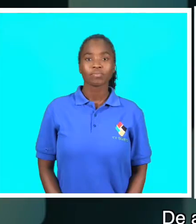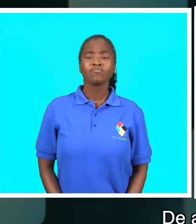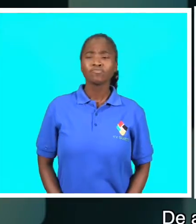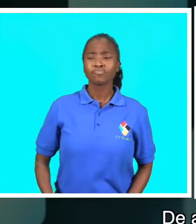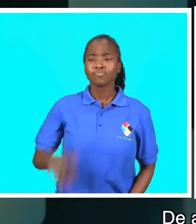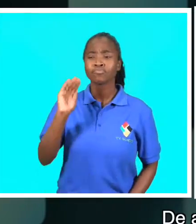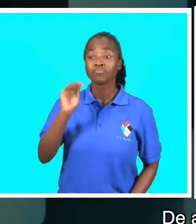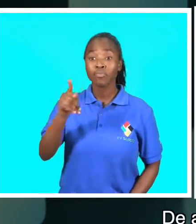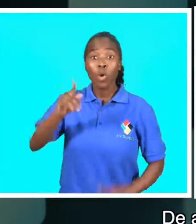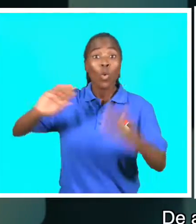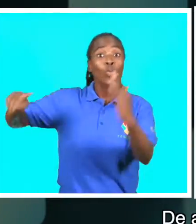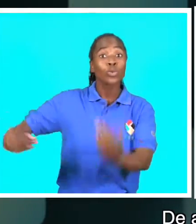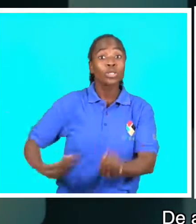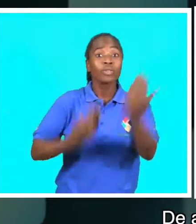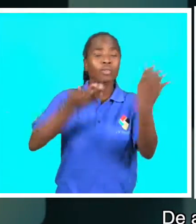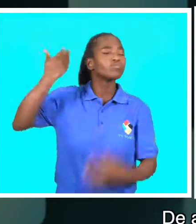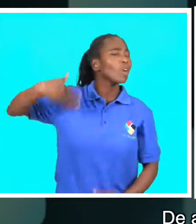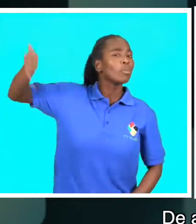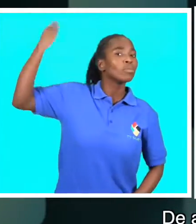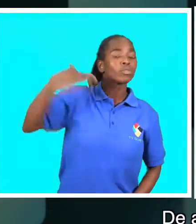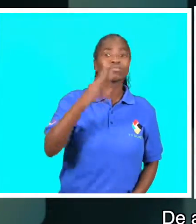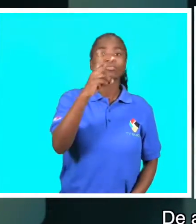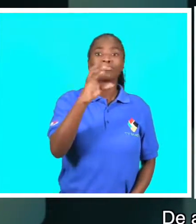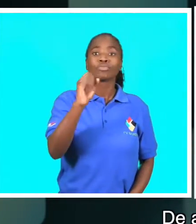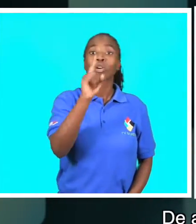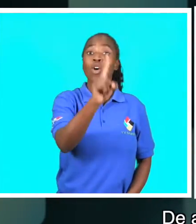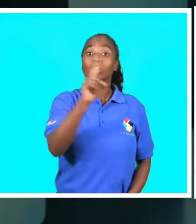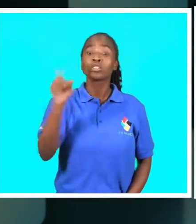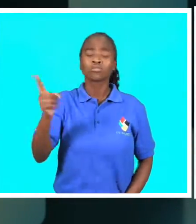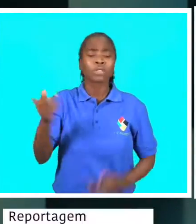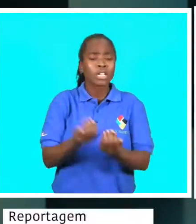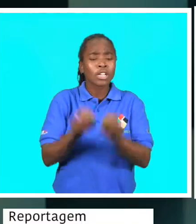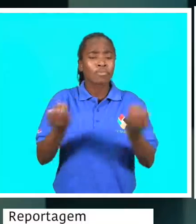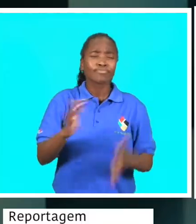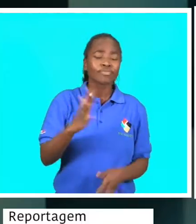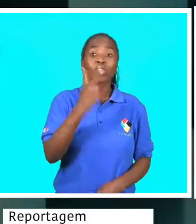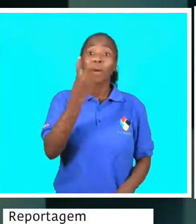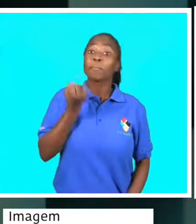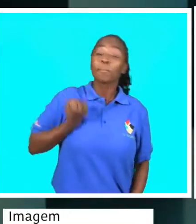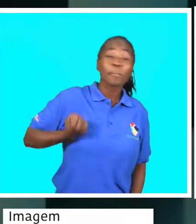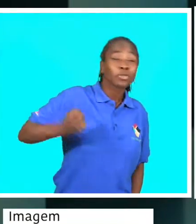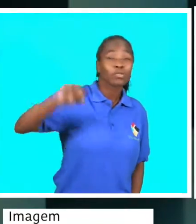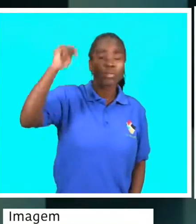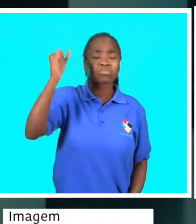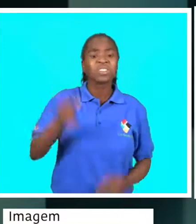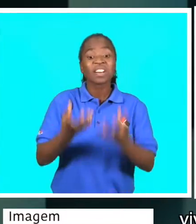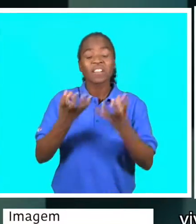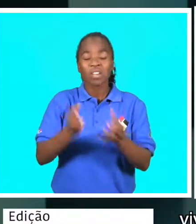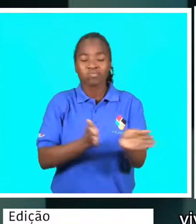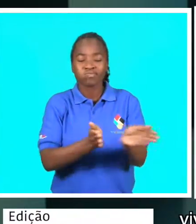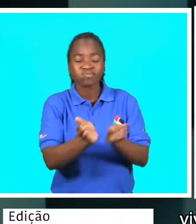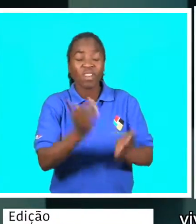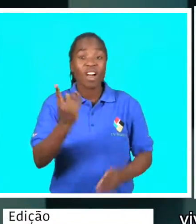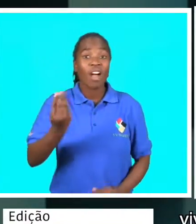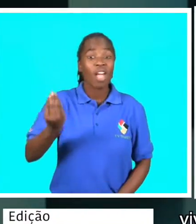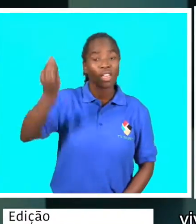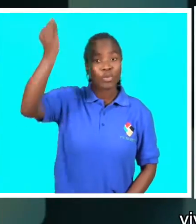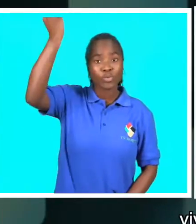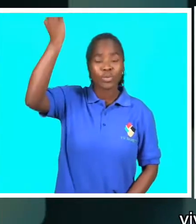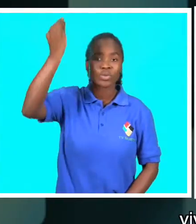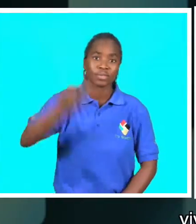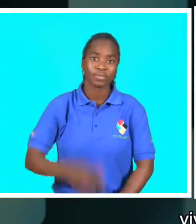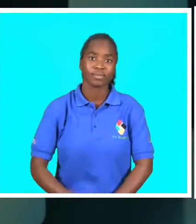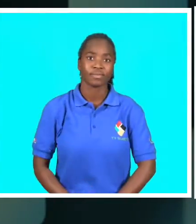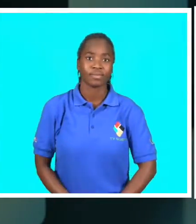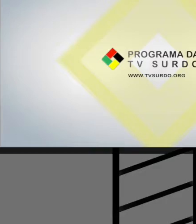De acordo com um alerta feito pelo Unicef em 2011, cerca de 200 mil crianças viviam sem cuidados